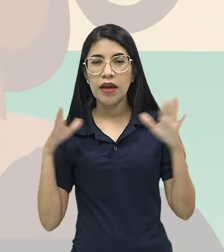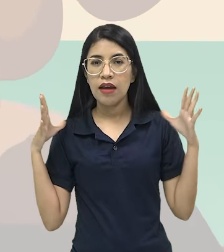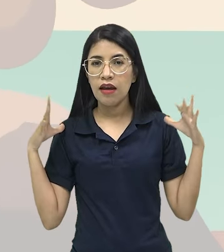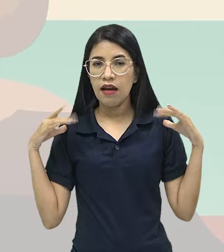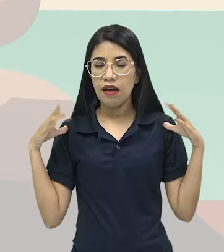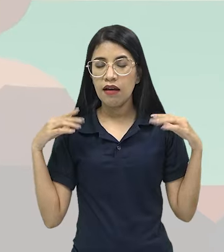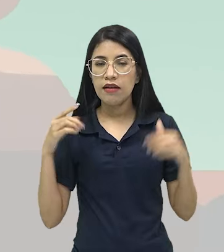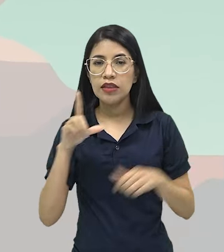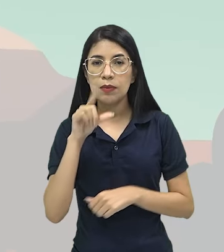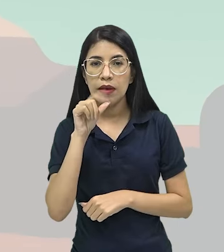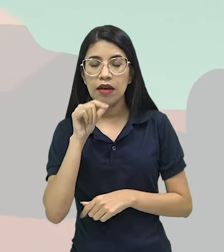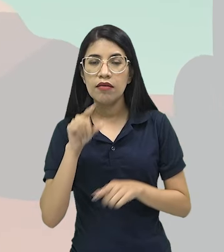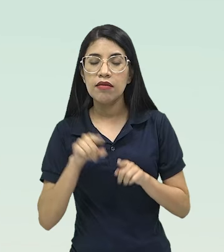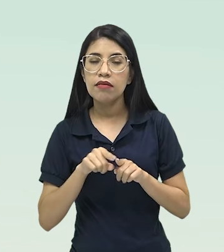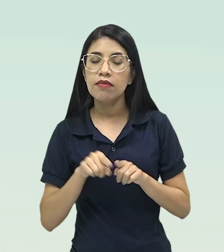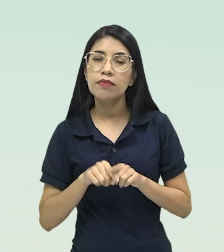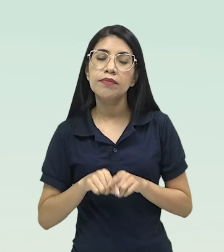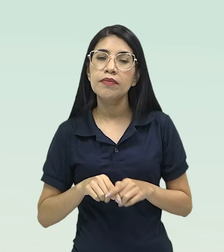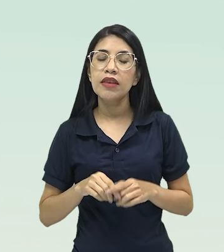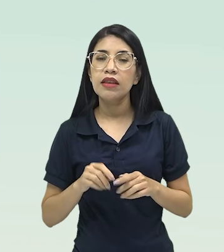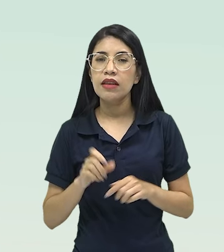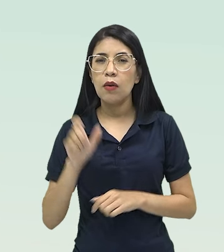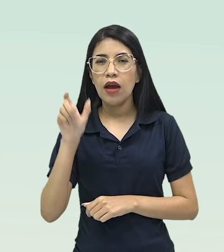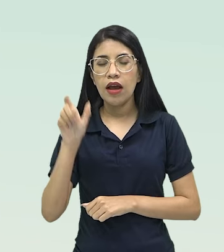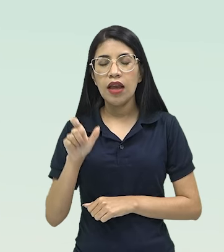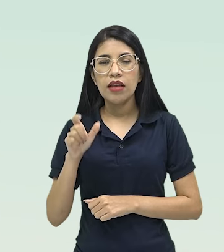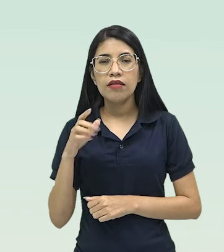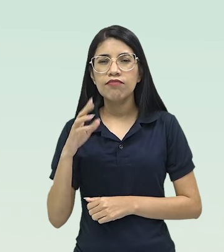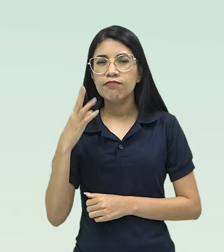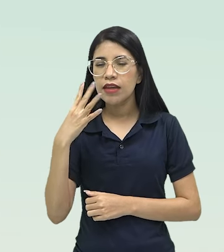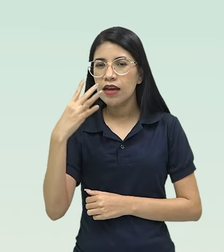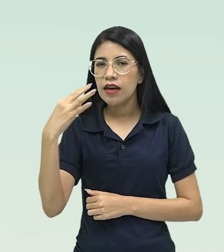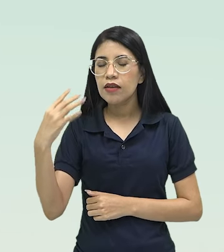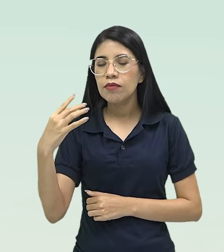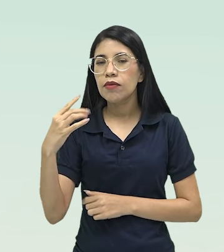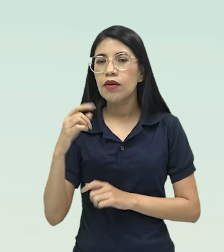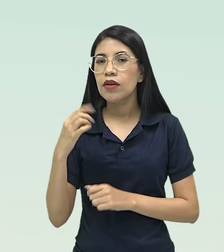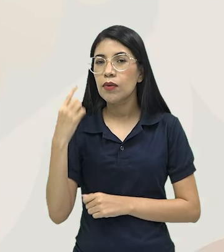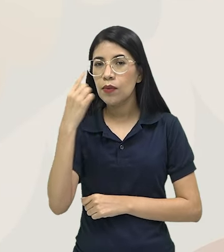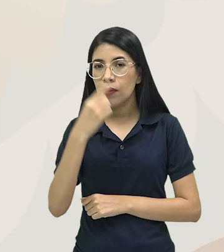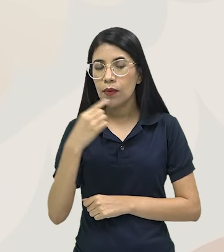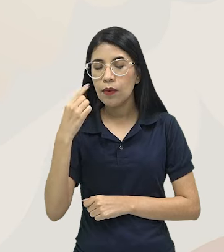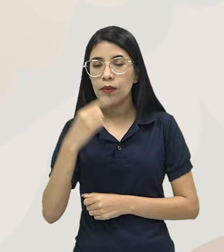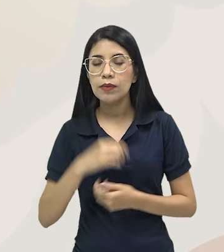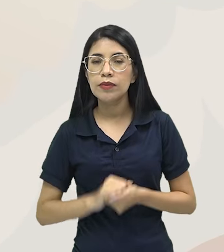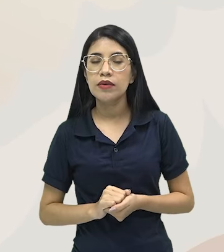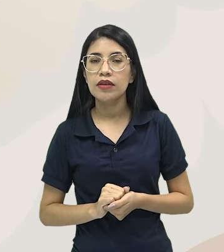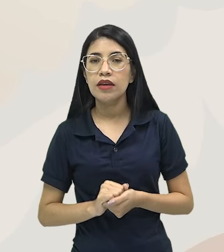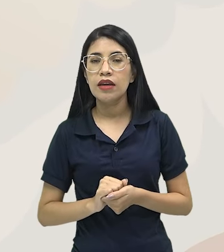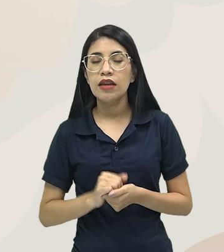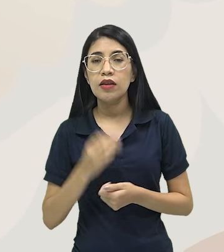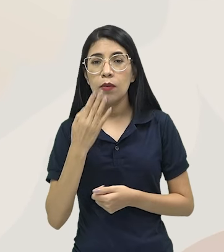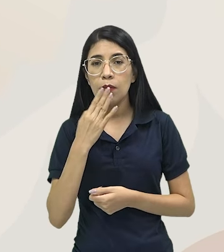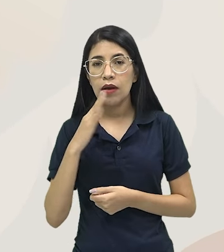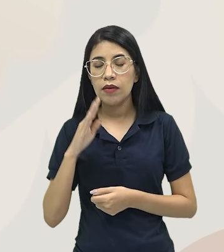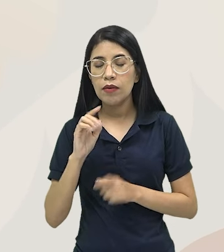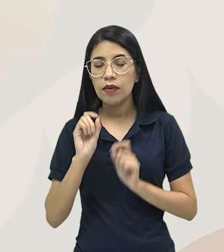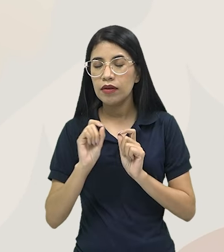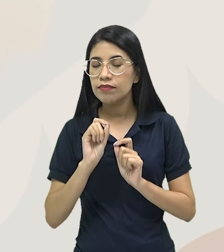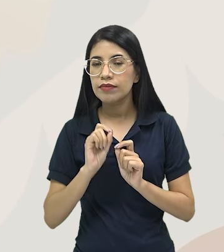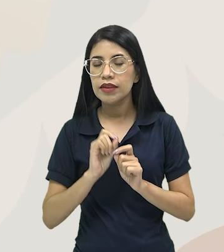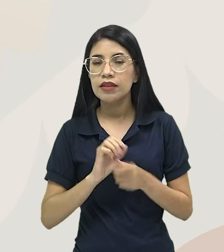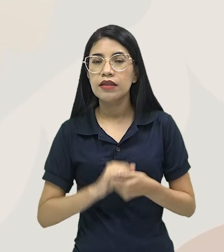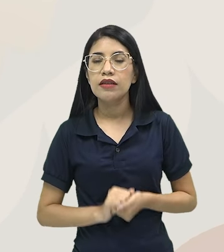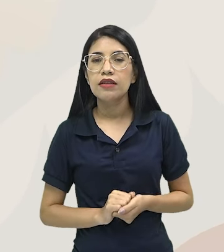suja de sangue, a criatura assustadora encantou Édipo com seu rosto. A terrível esfinge propôs uma charada. A